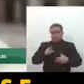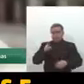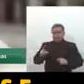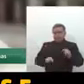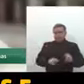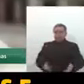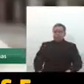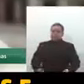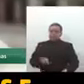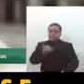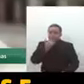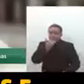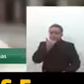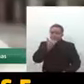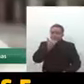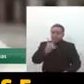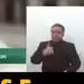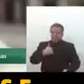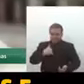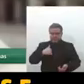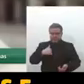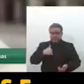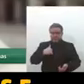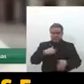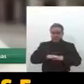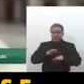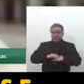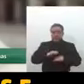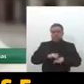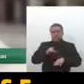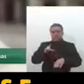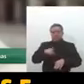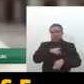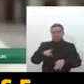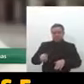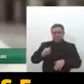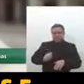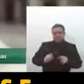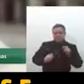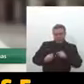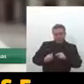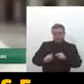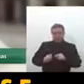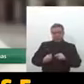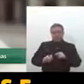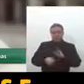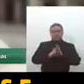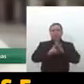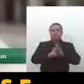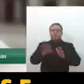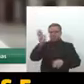a vocês que eu vejo que, enquanto esse governo Bolsonaro estiver à frente dos destinos do